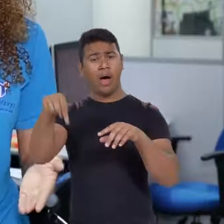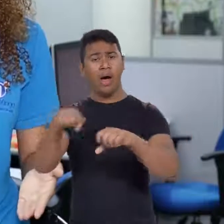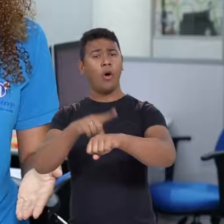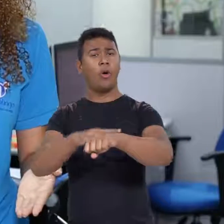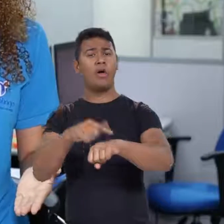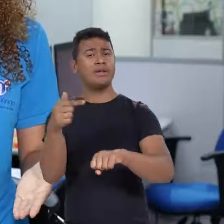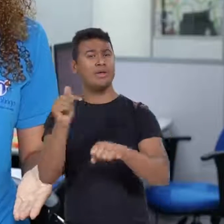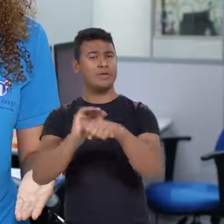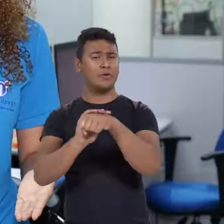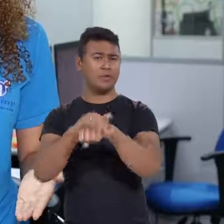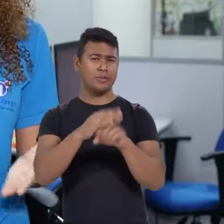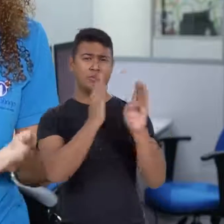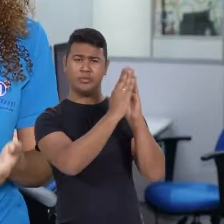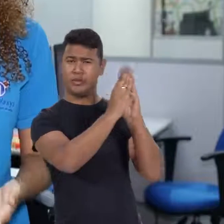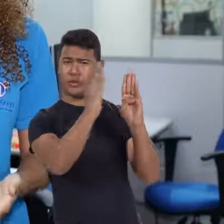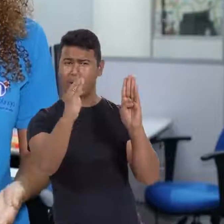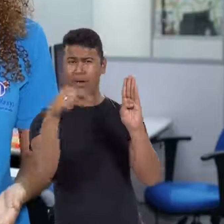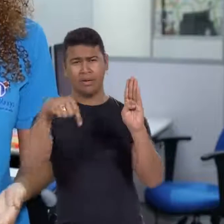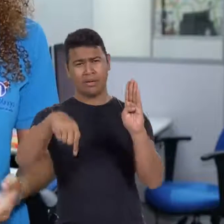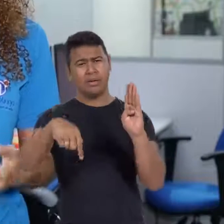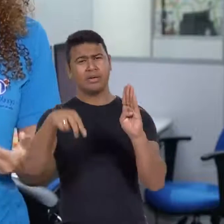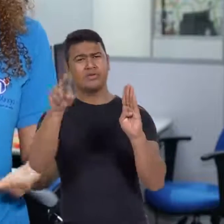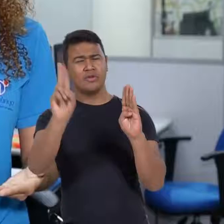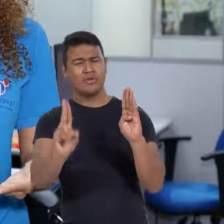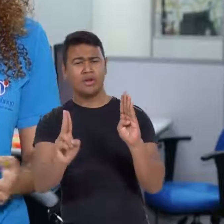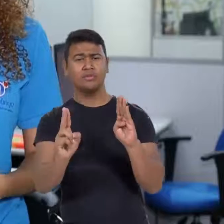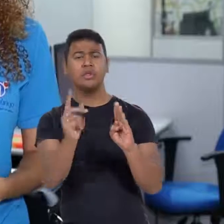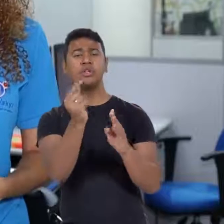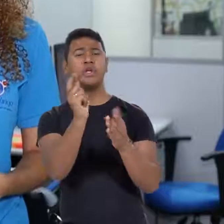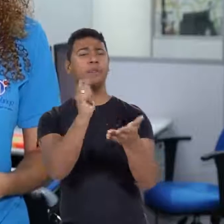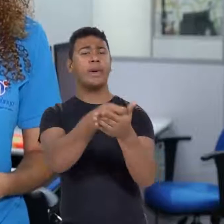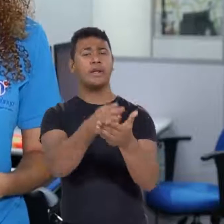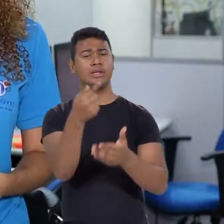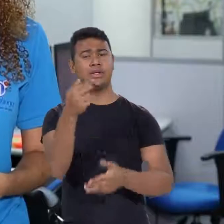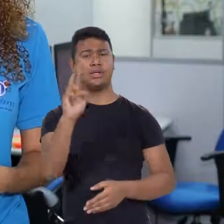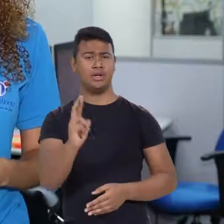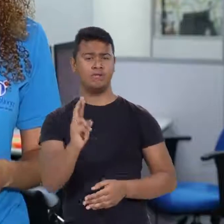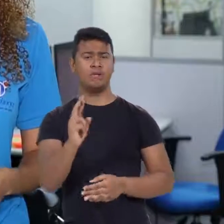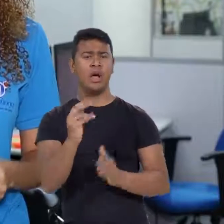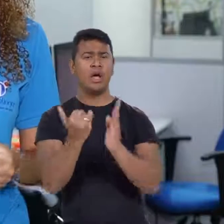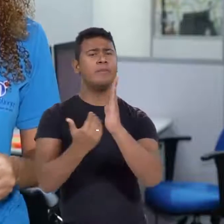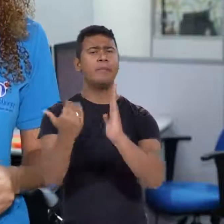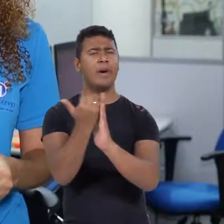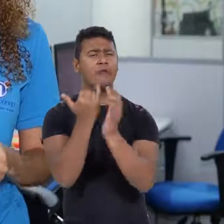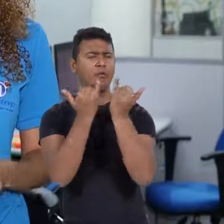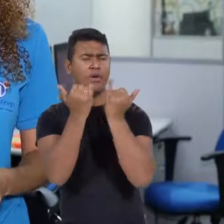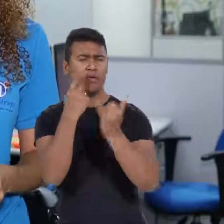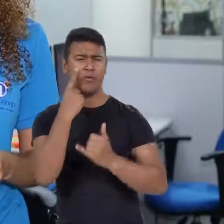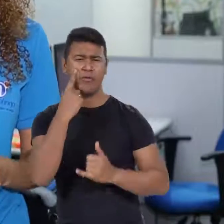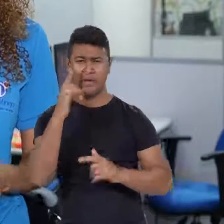do Campus Sede. A inscrição custa R$ 7,00. Mais informações você confere no Instagram